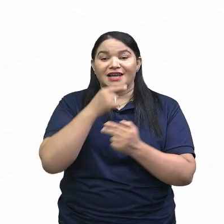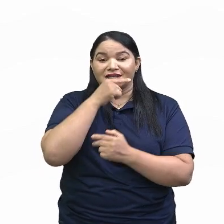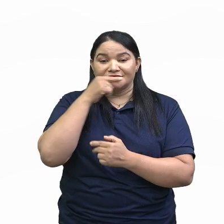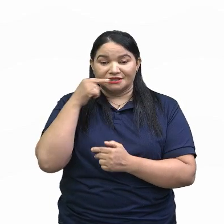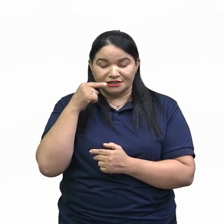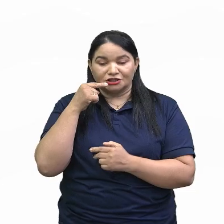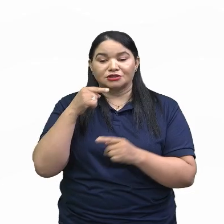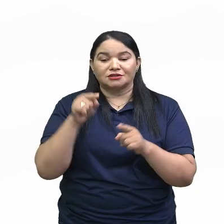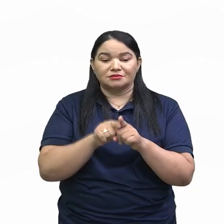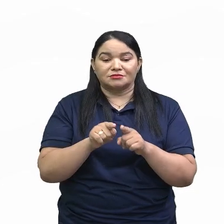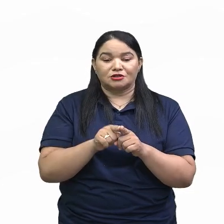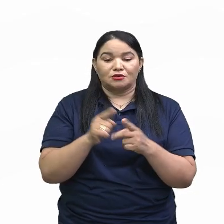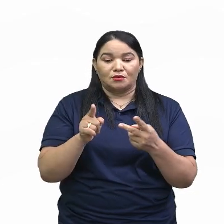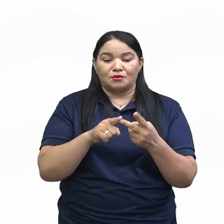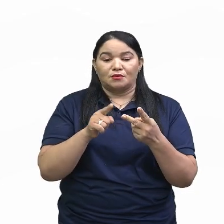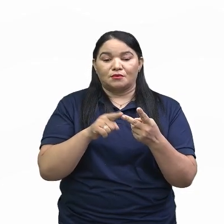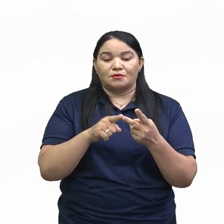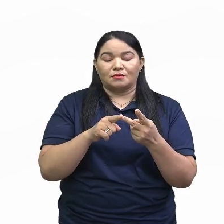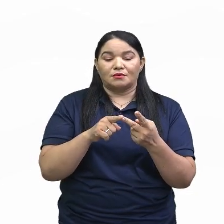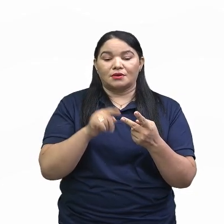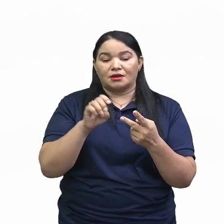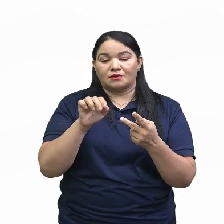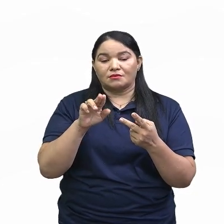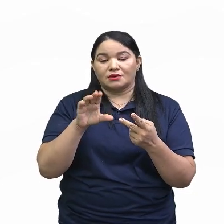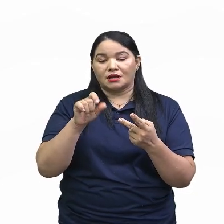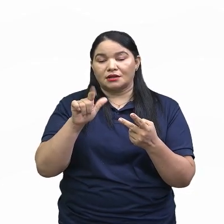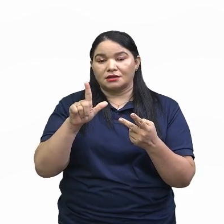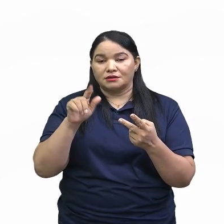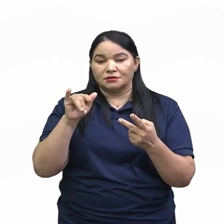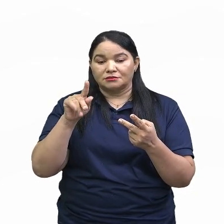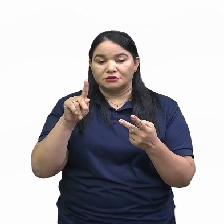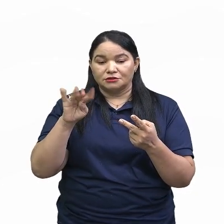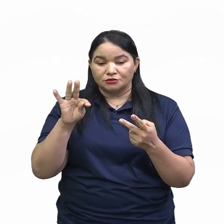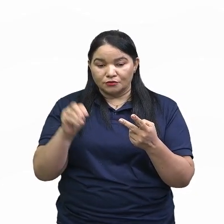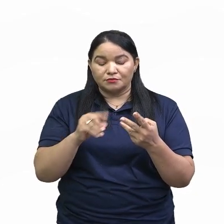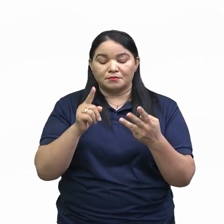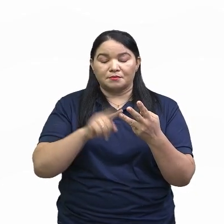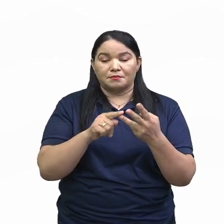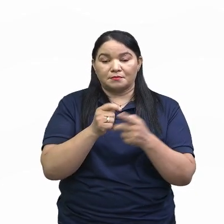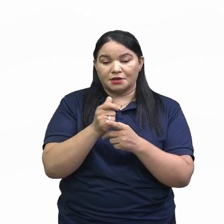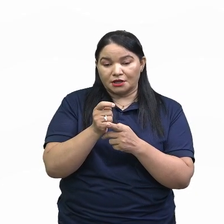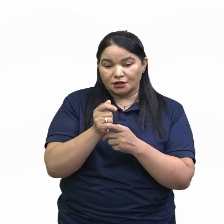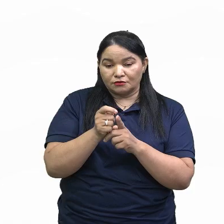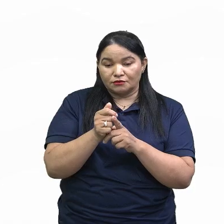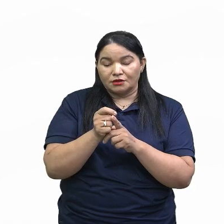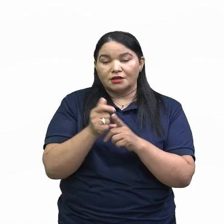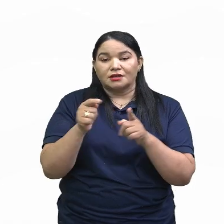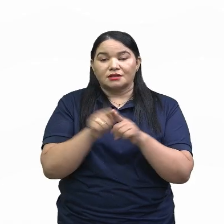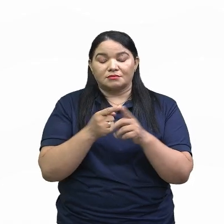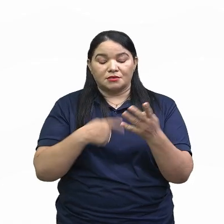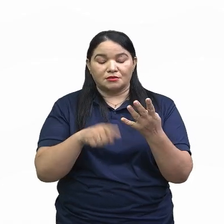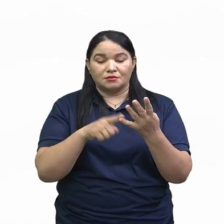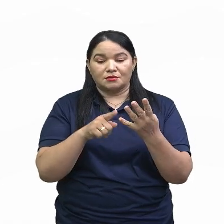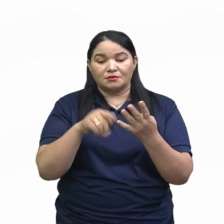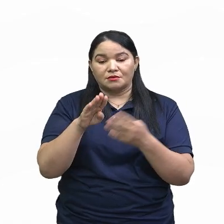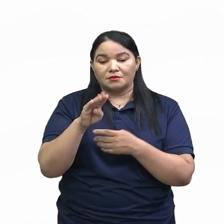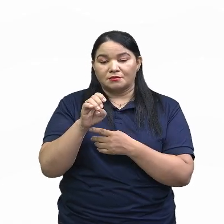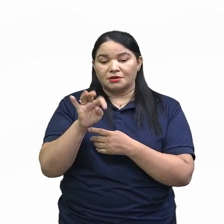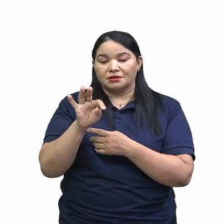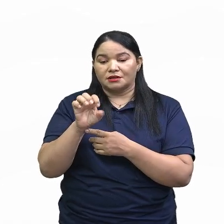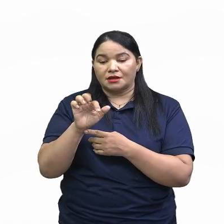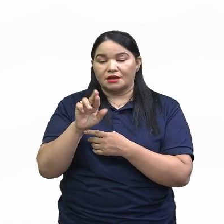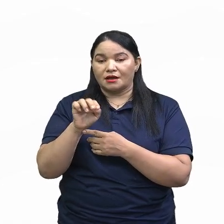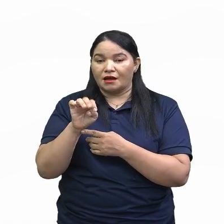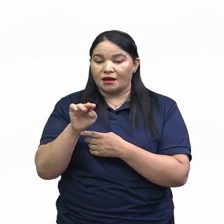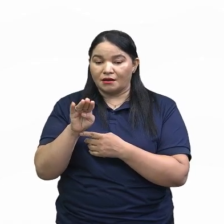cana-de-açúcar, eucalipto, milho ou beterraba, né? Então a gente observa aí a relação da vegetação nesse processo. E